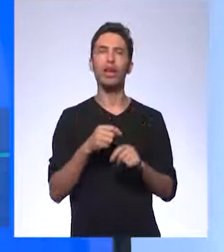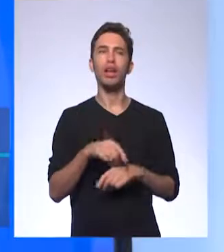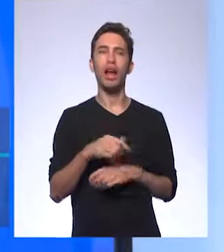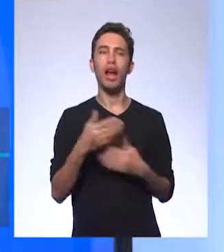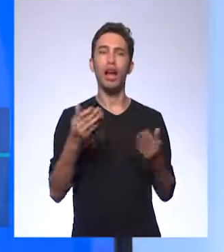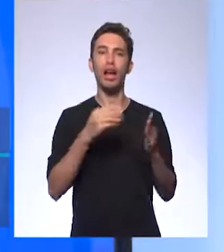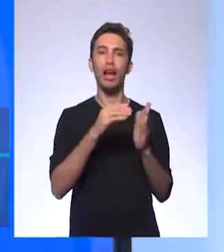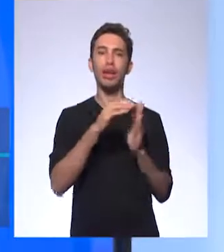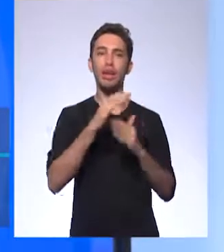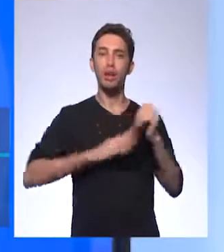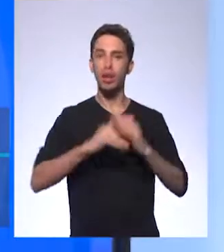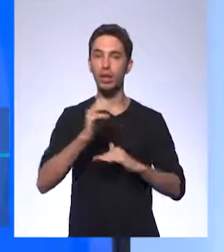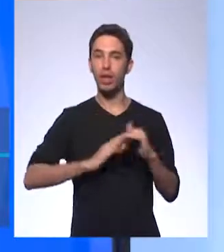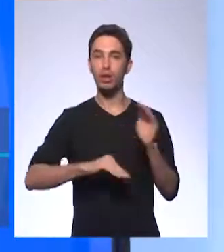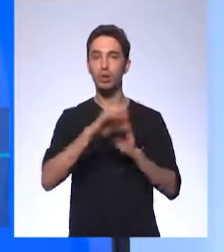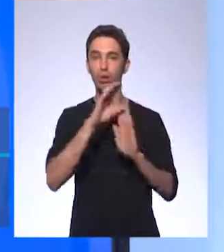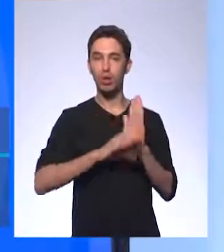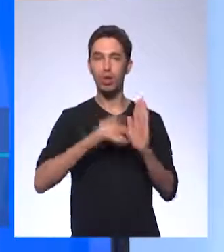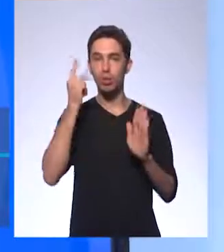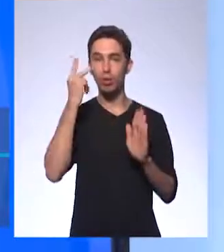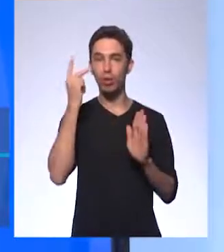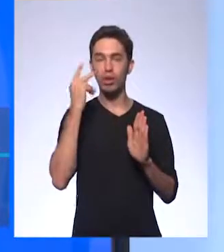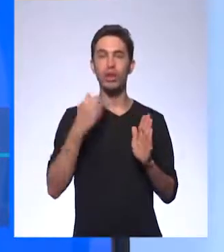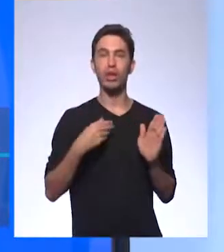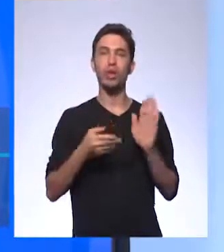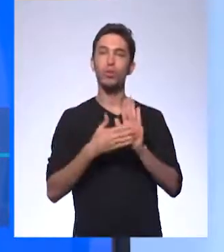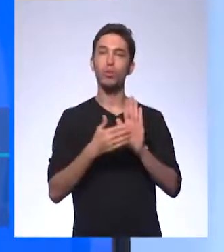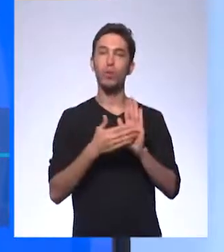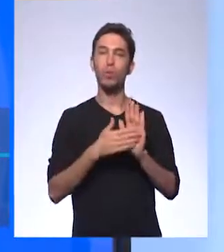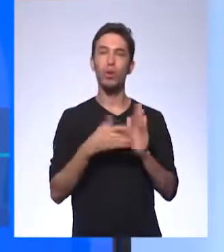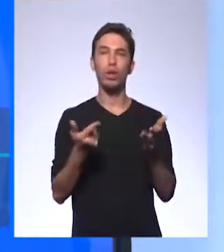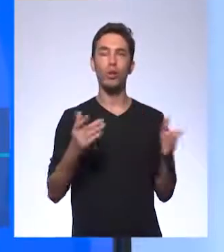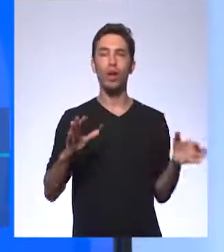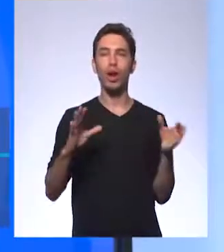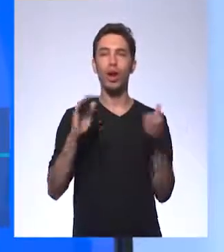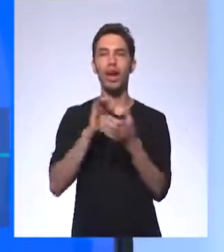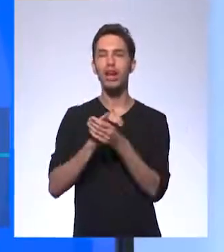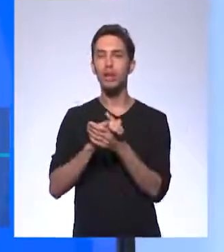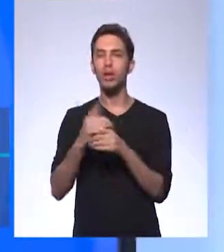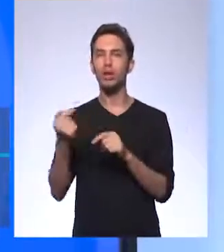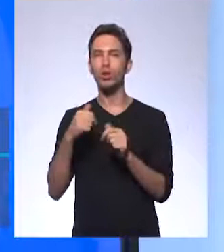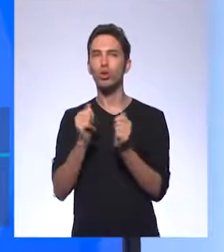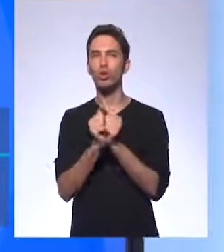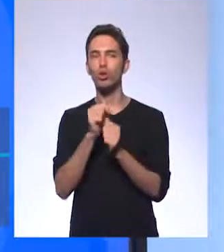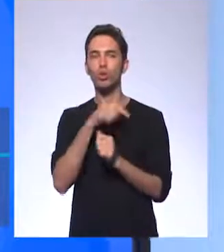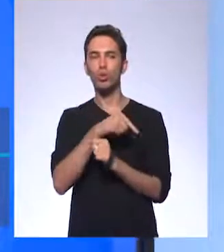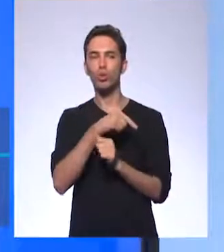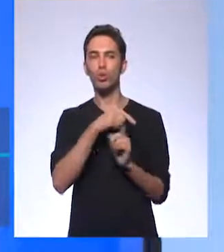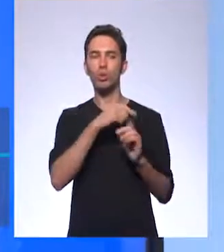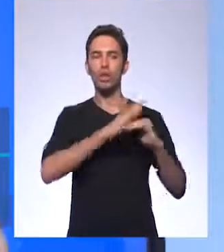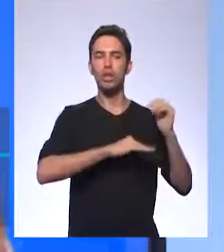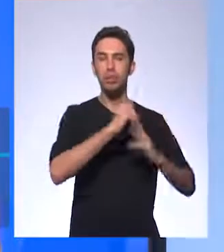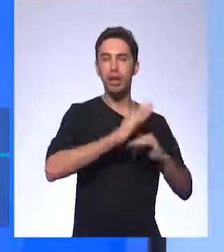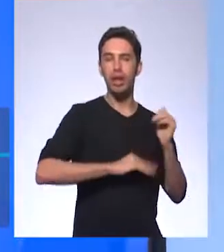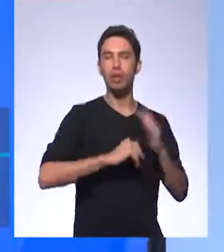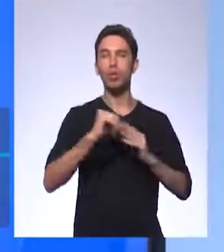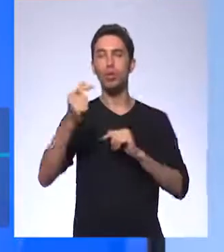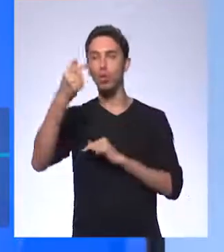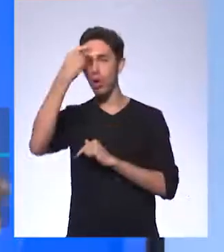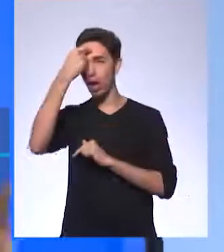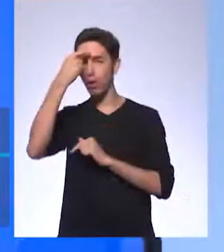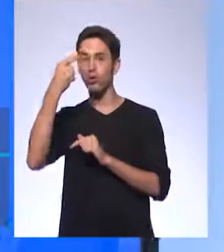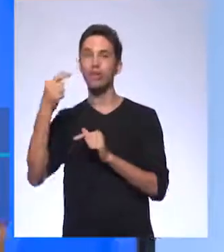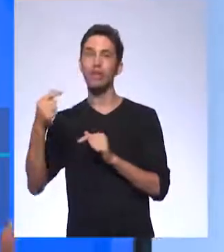currículo paulista está nos propondo aí um casamento aí das habilidades com o Dia da Consciência